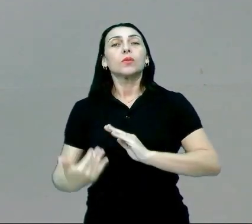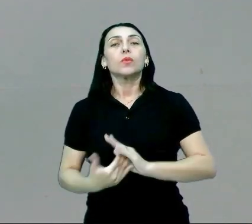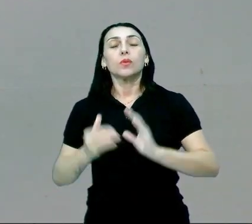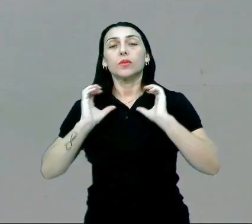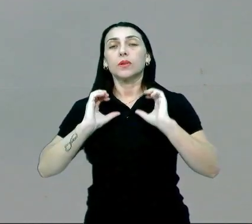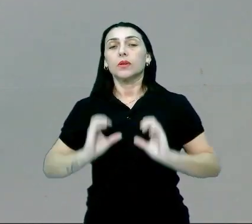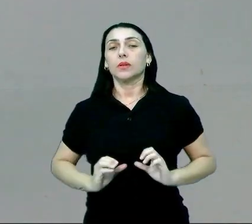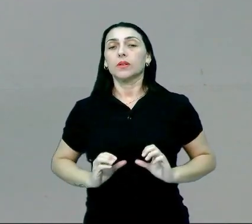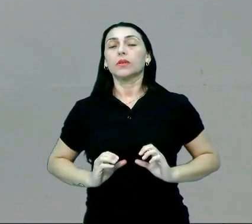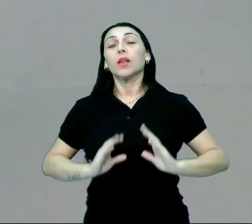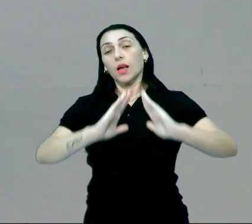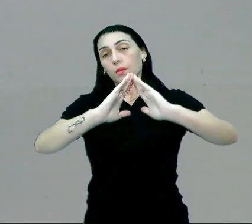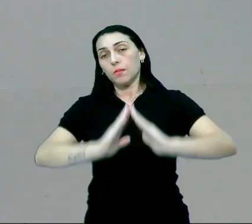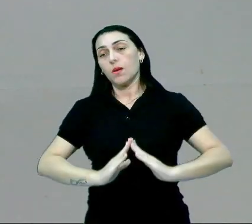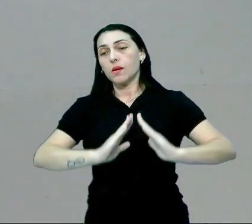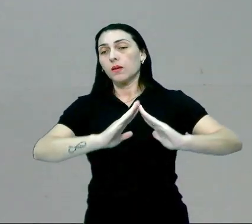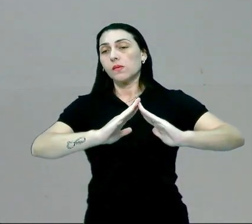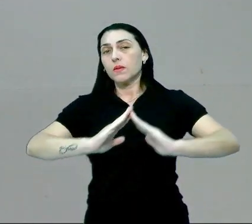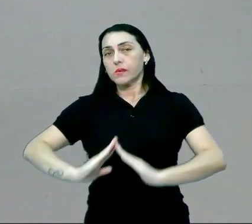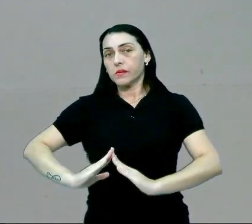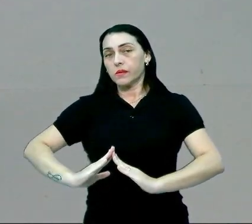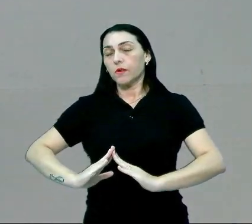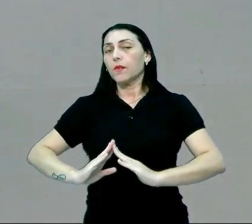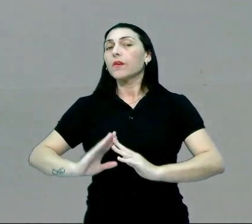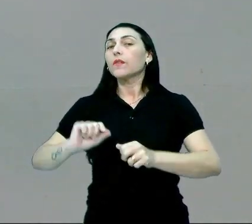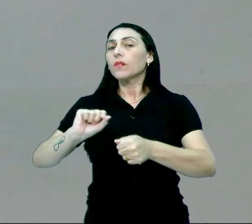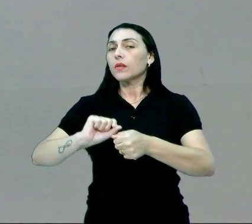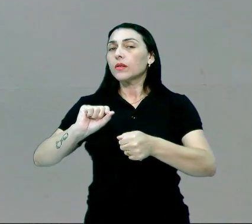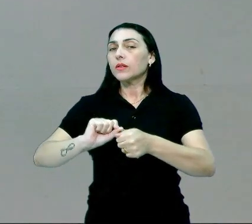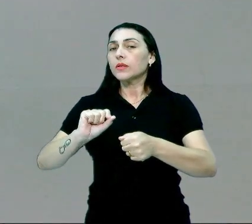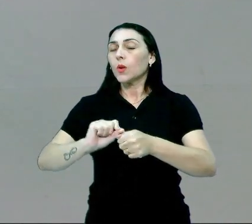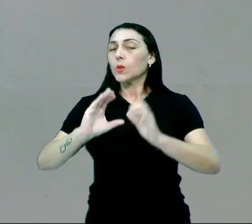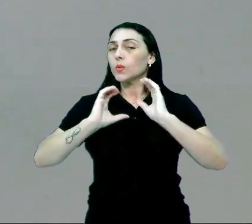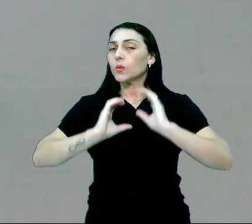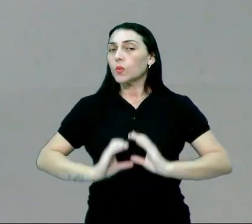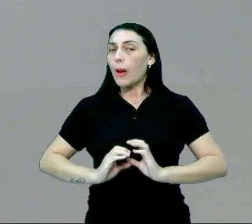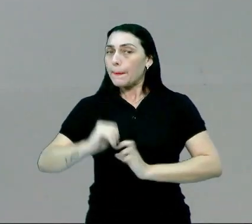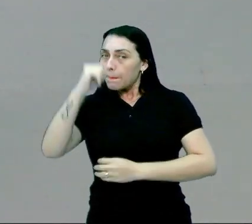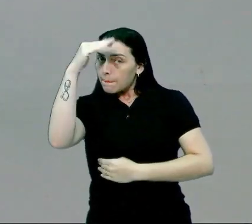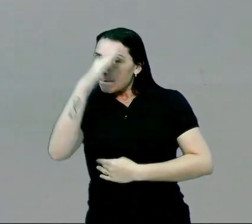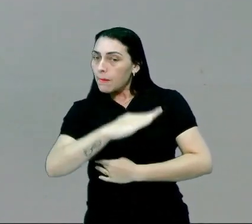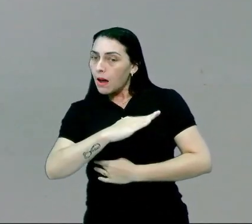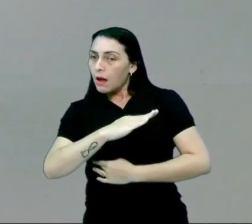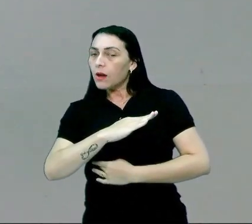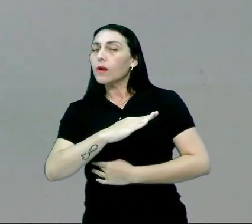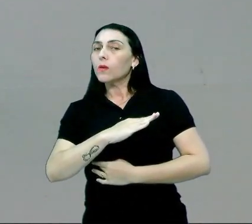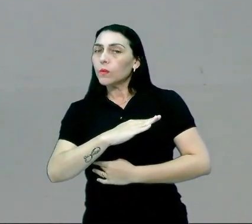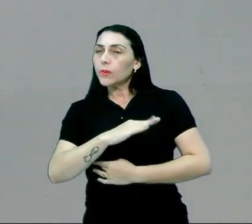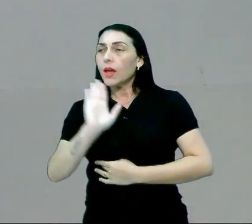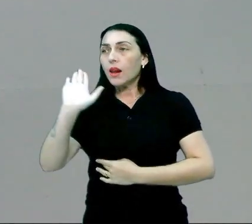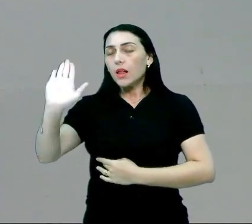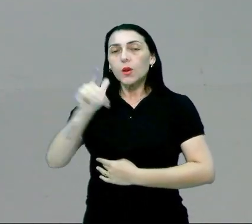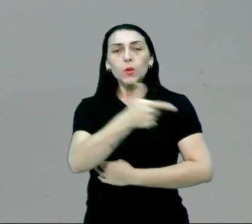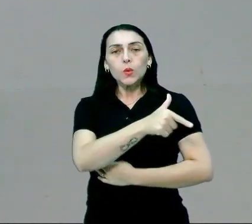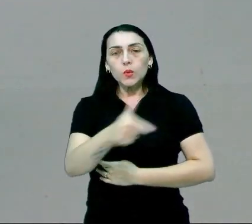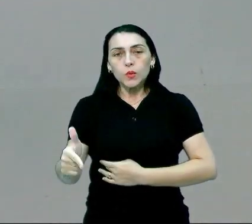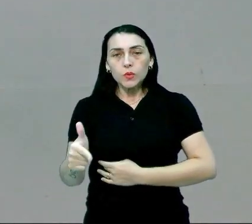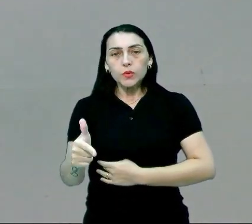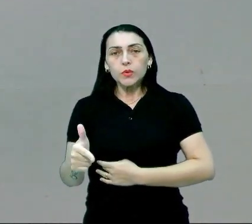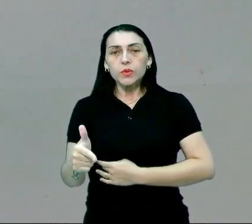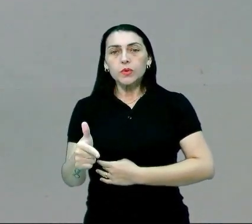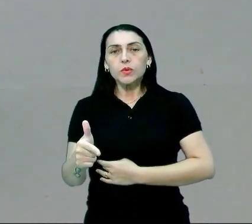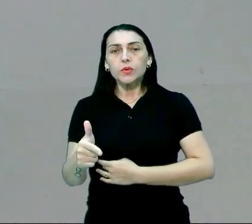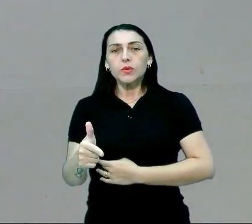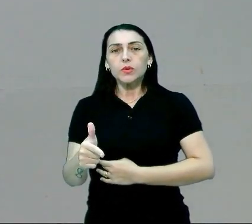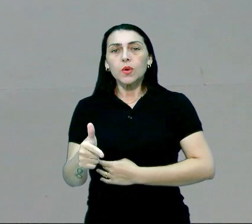os cidadãos que residem nas favelas fossem os cidadãos do mal e como se ali não existisse